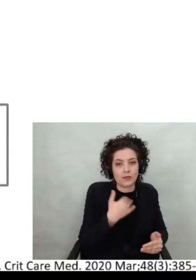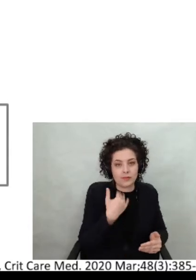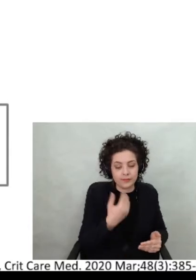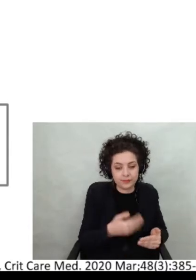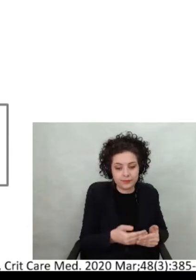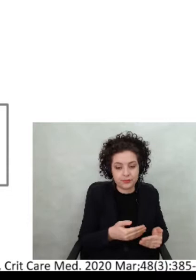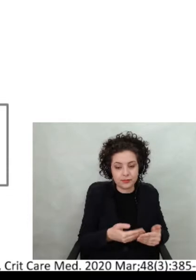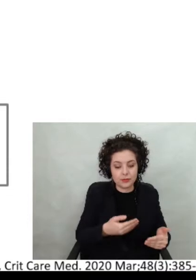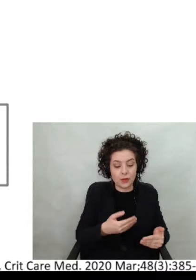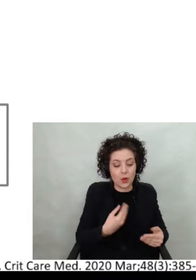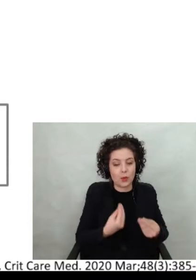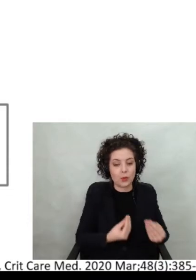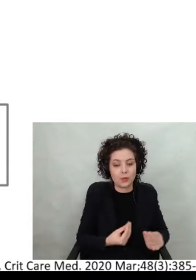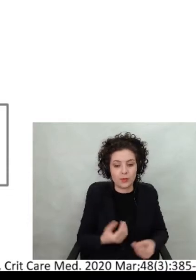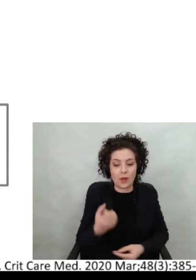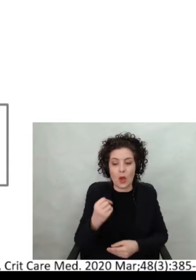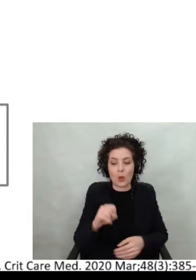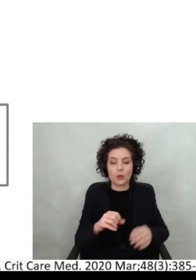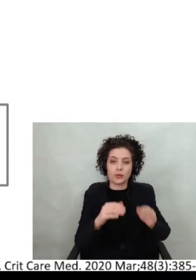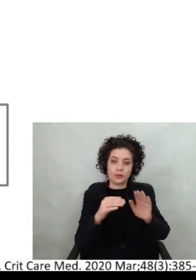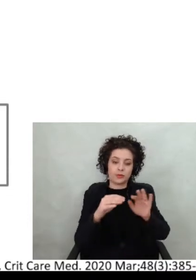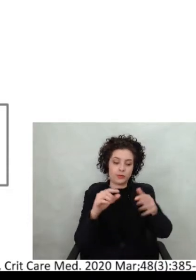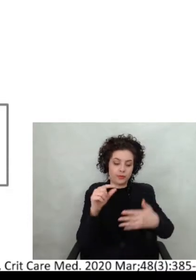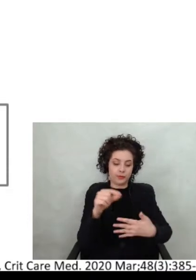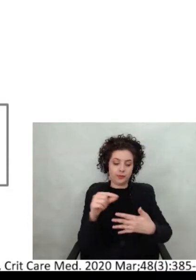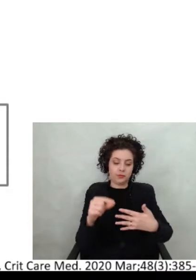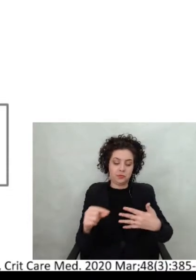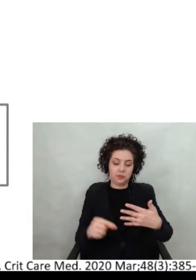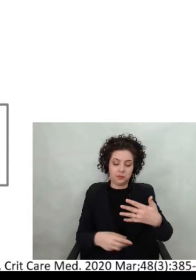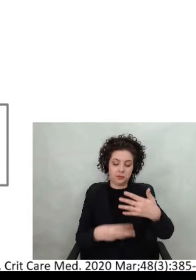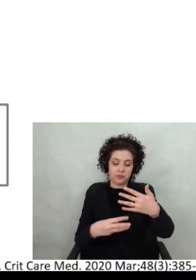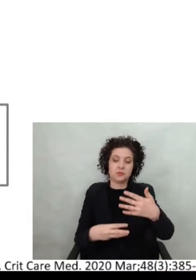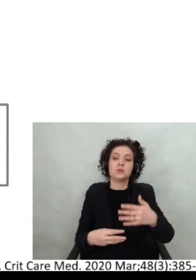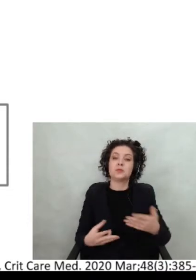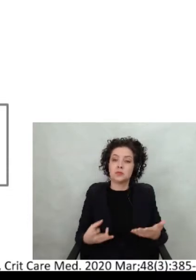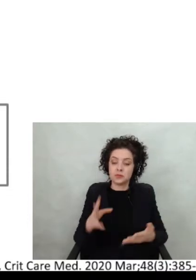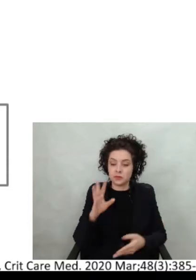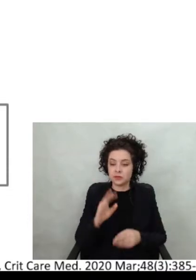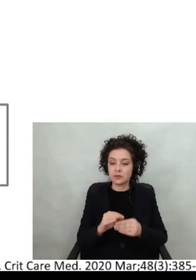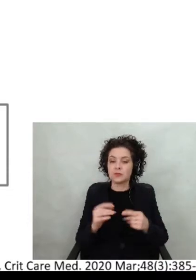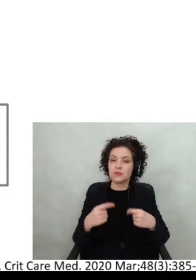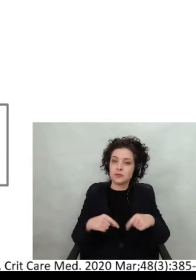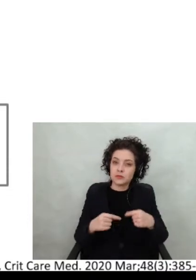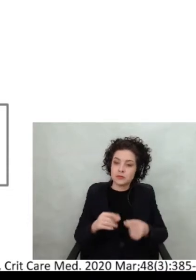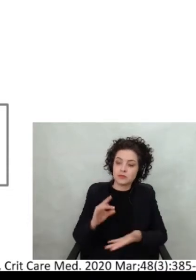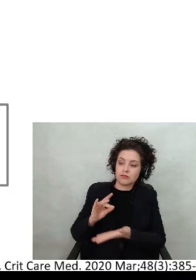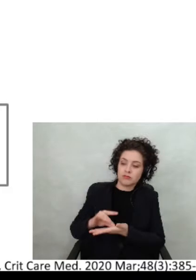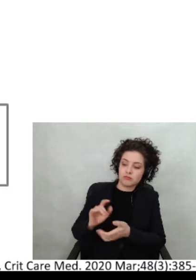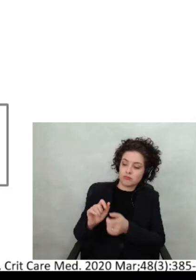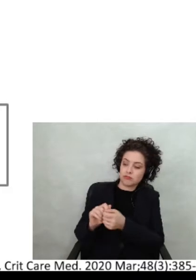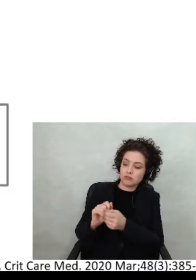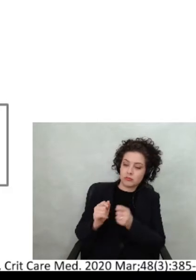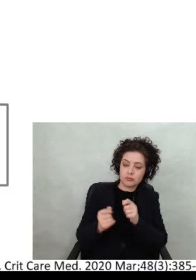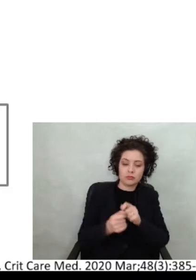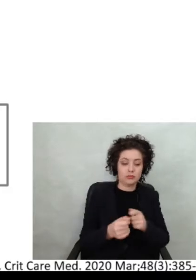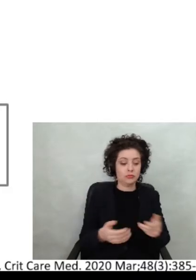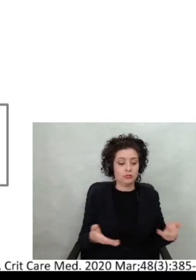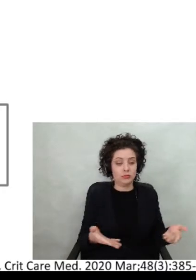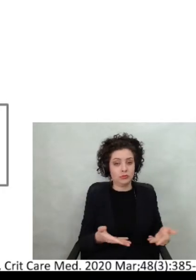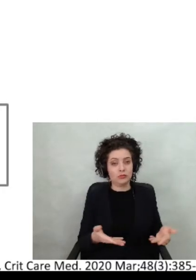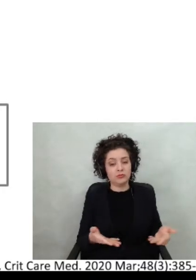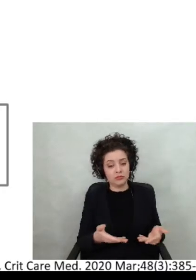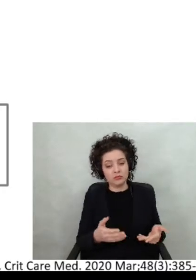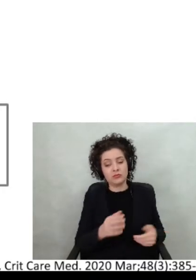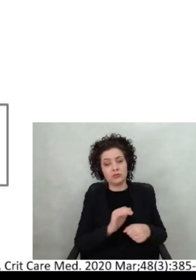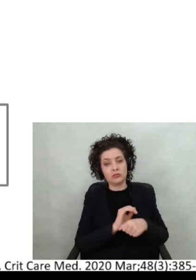esses 8 pilares, hoje, nós temos bem o entendimento de que eles precisam ser adaptados à realidade da